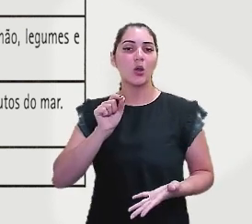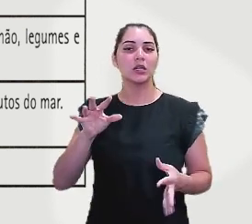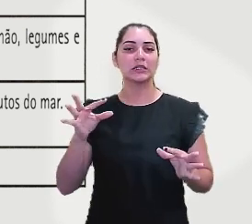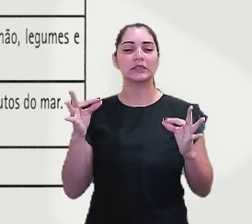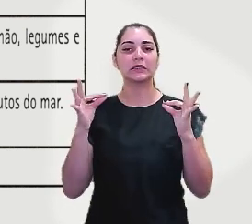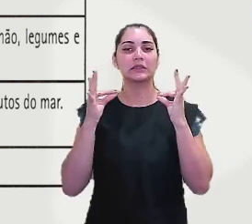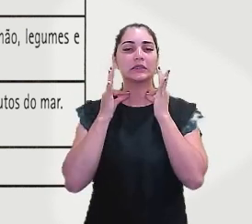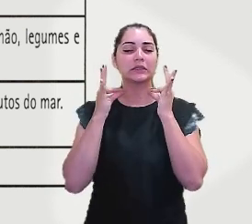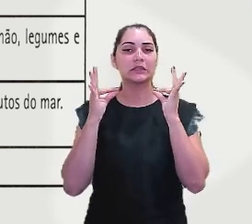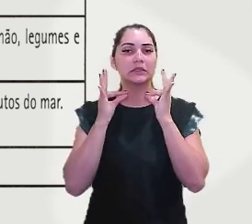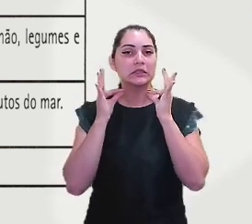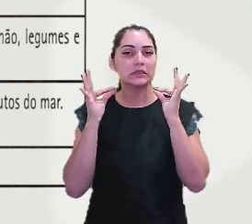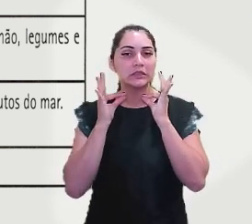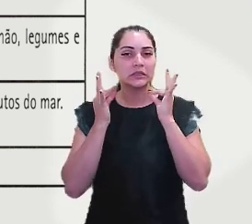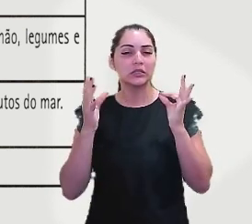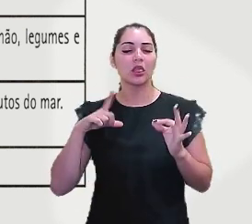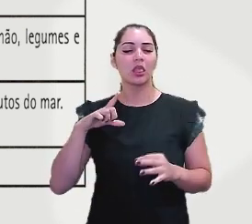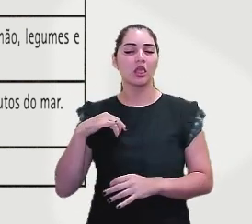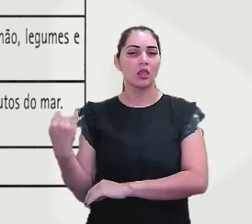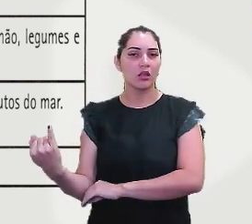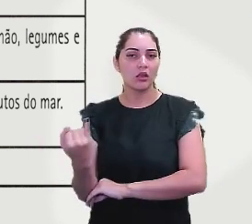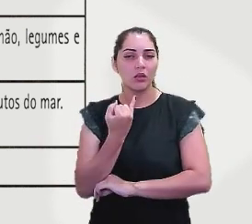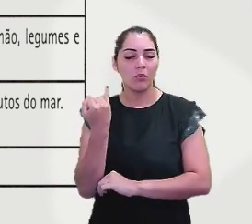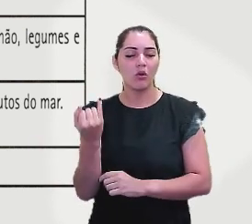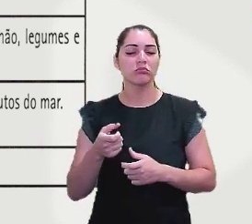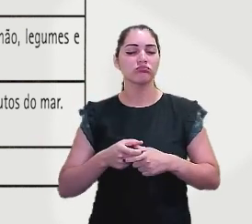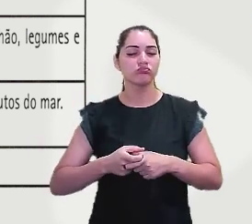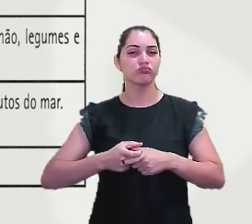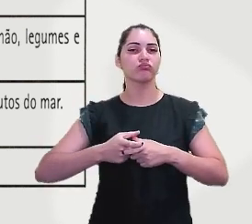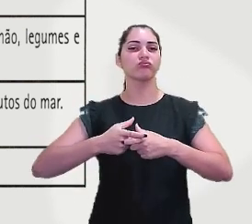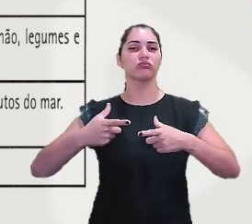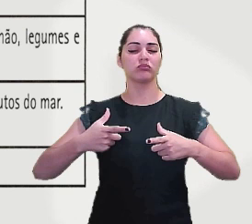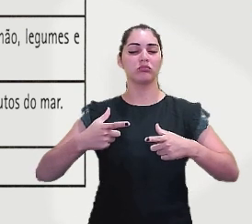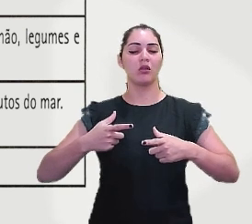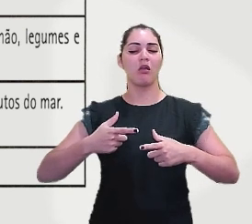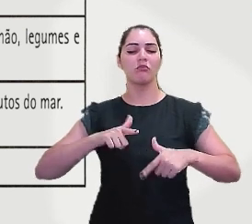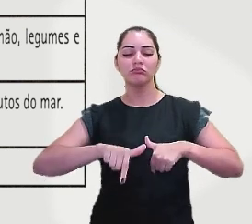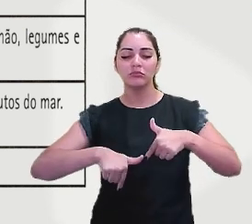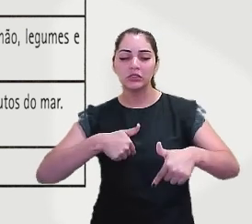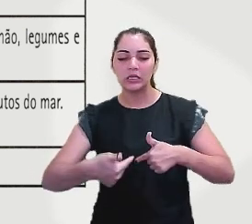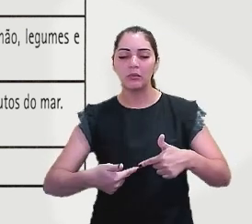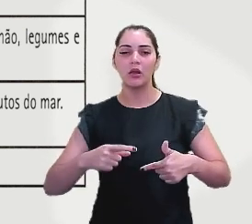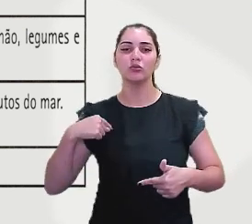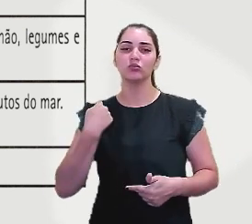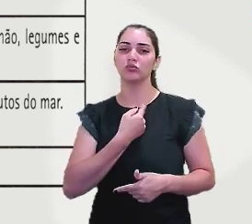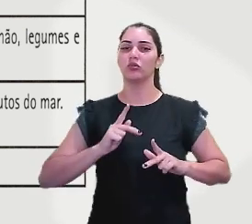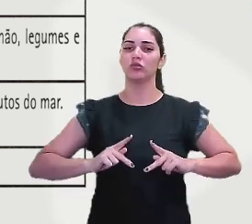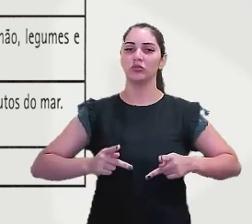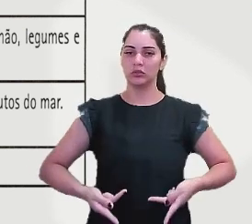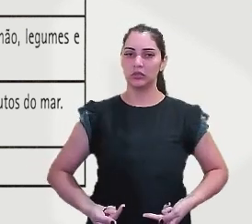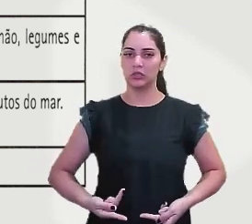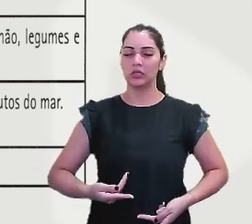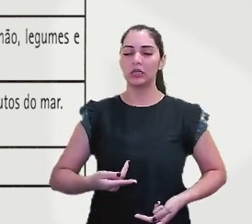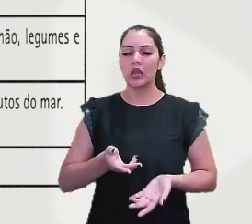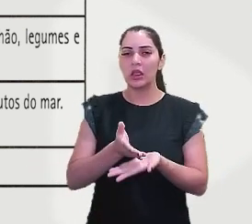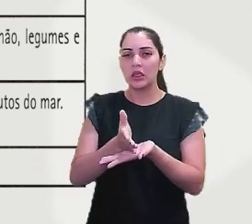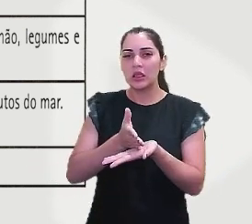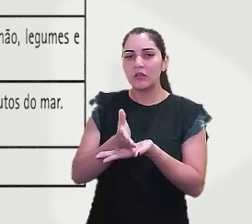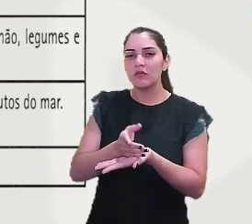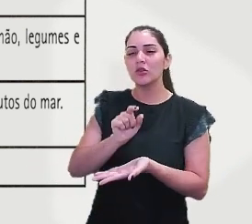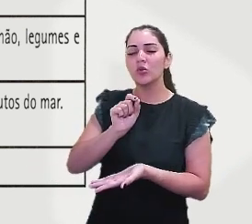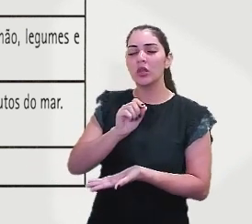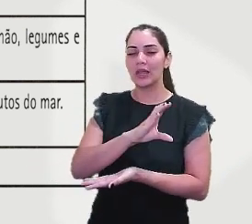Uma glândula que tem uma importância gigantesca para o metabolismo do nosso organismo, que basicamente é dividida em catabolismo